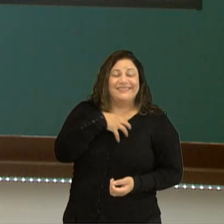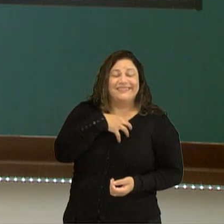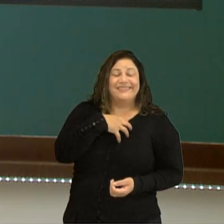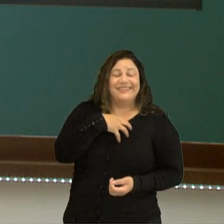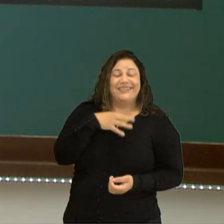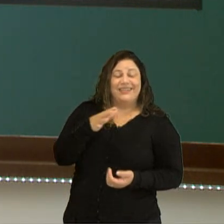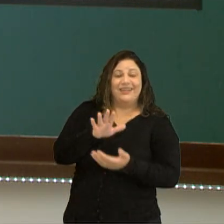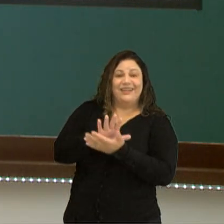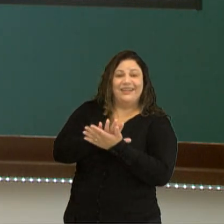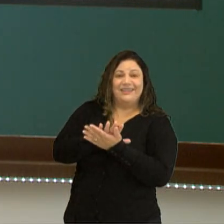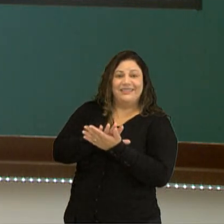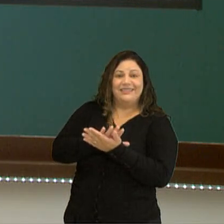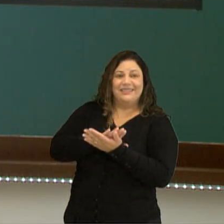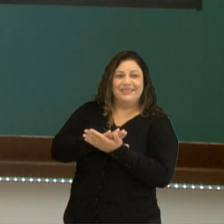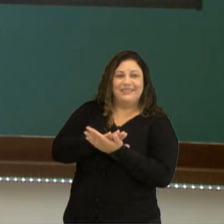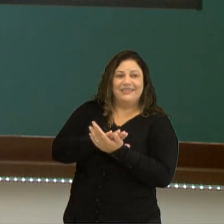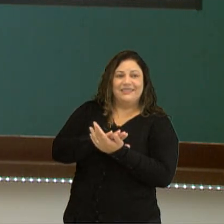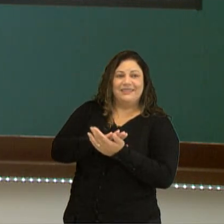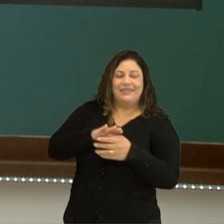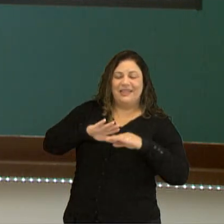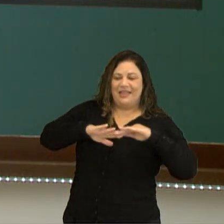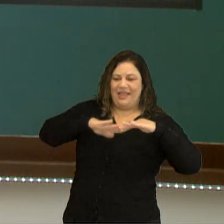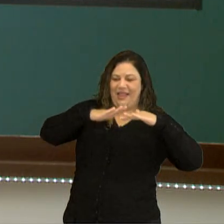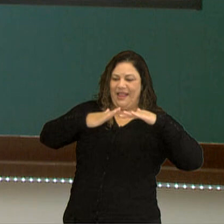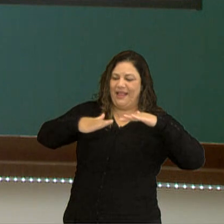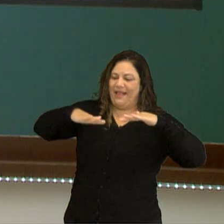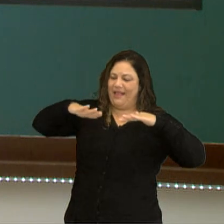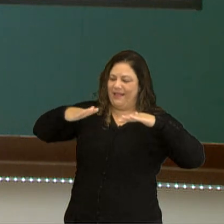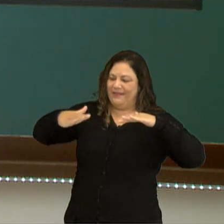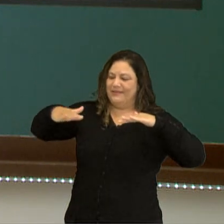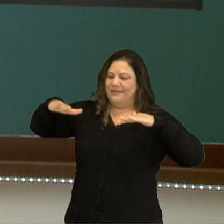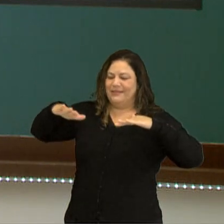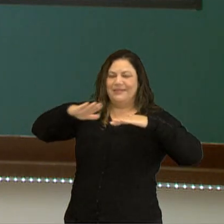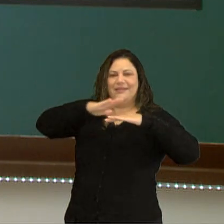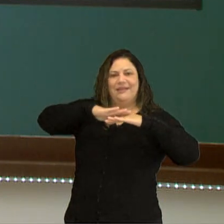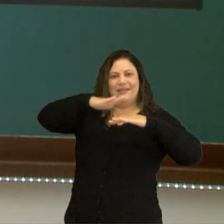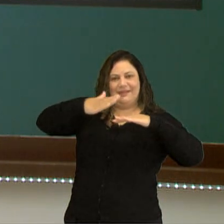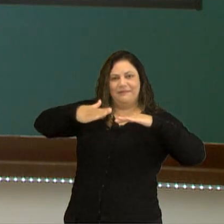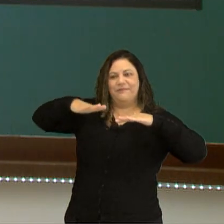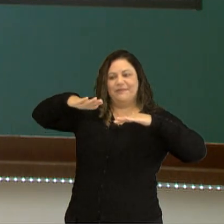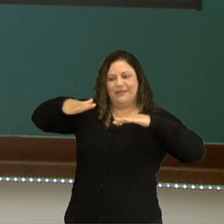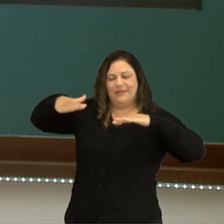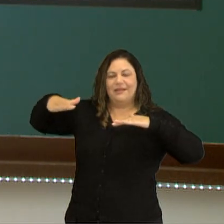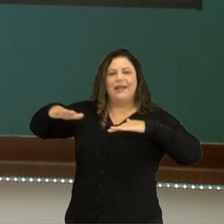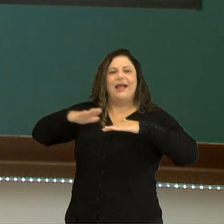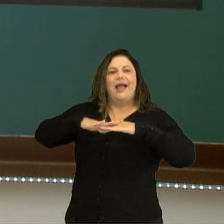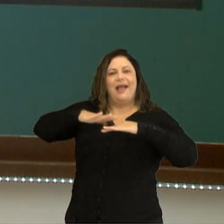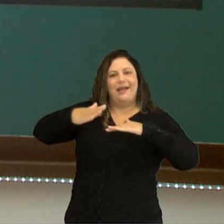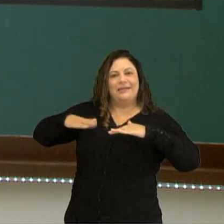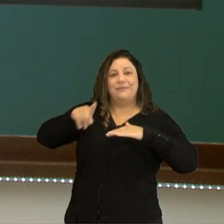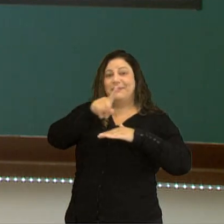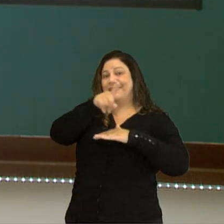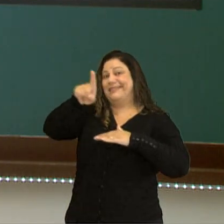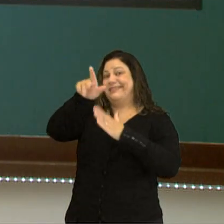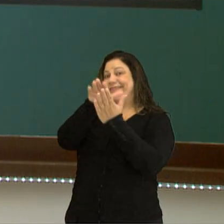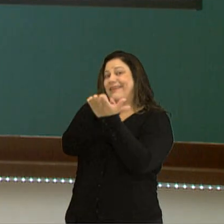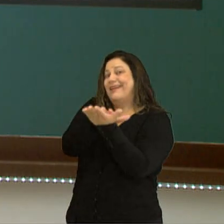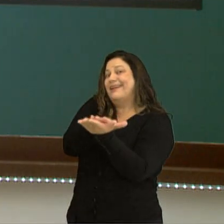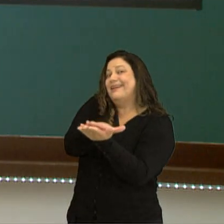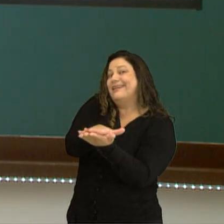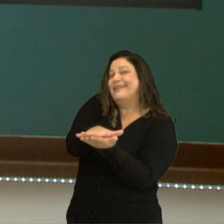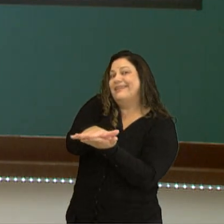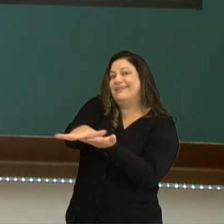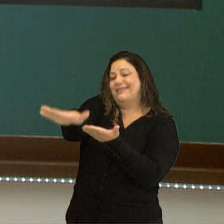como se ela tivesse várias curvinhas, várias cavidades, né? Mas não é, ela é lisa. Olha aqui,